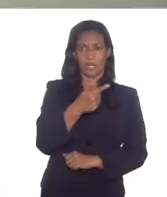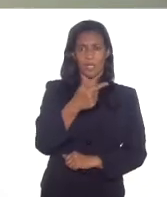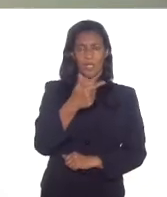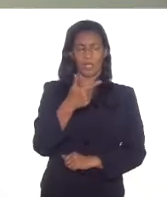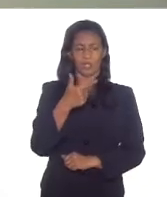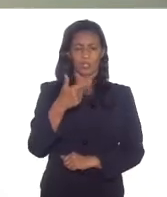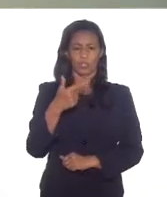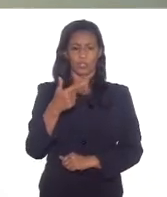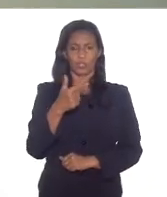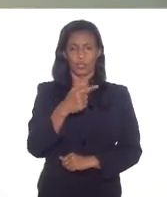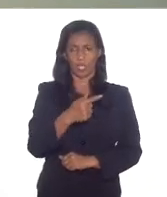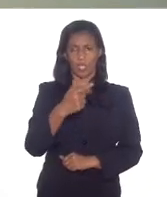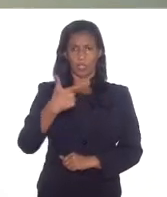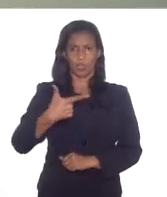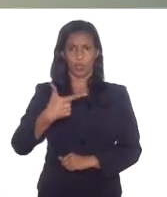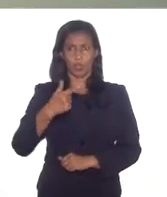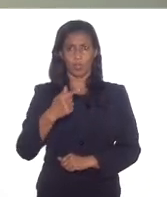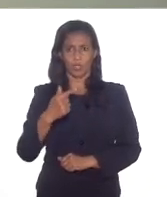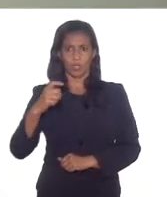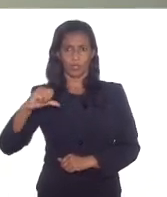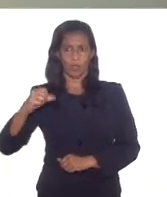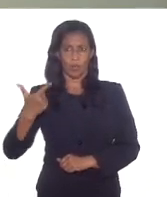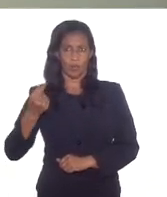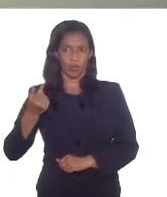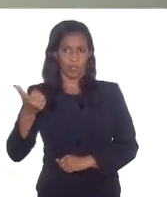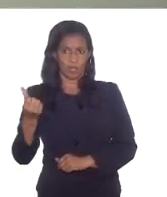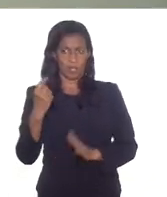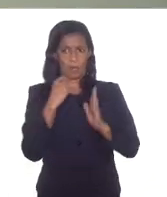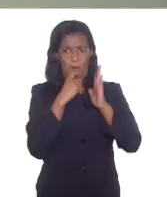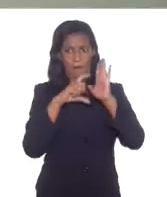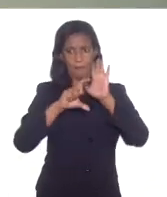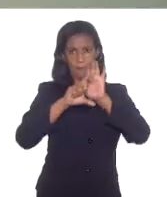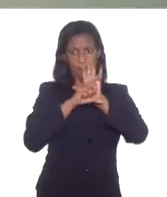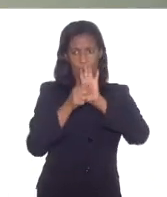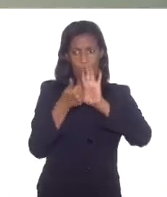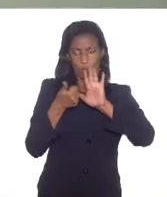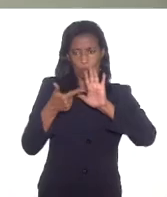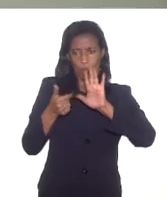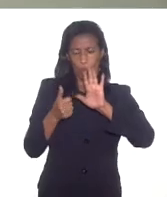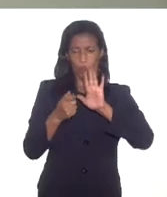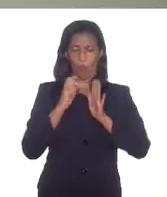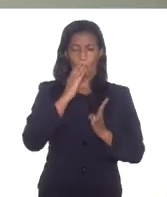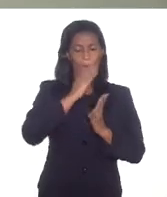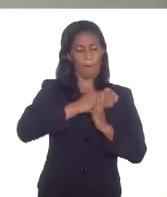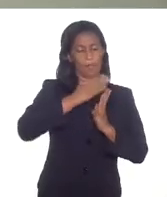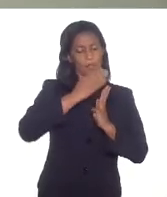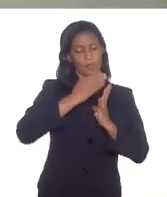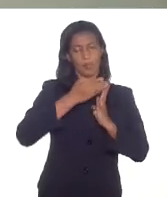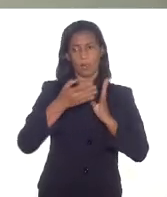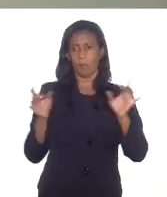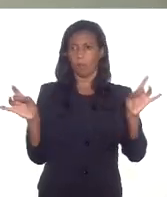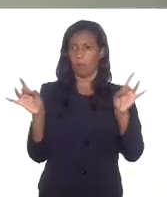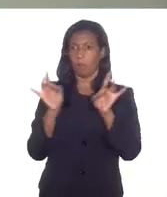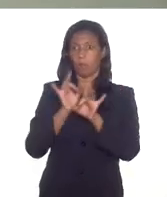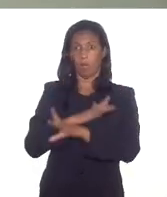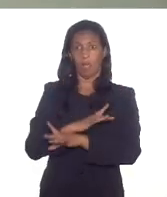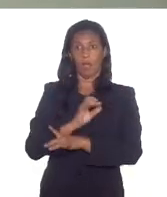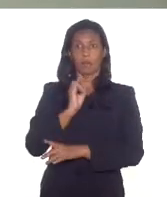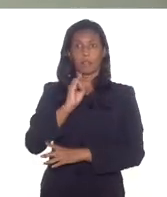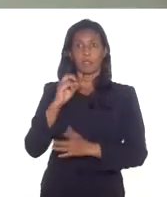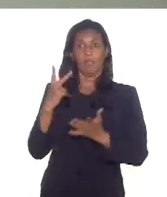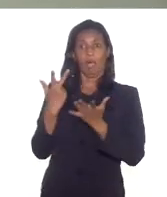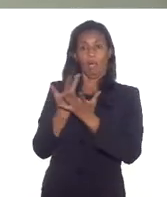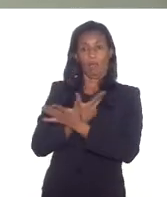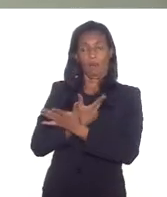de 16, que diz que, no parágrafo 12, que o parcelamento dos débitos cessará caso haja inadimplência